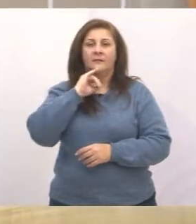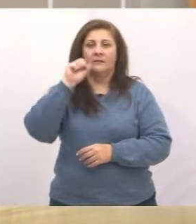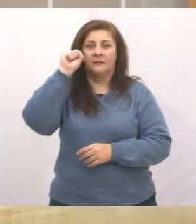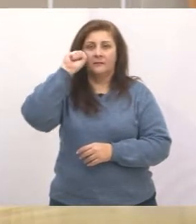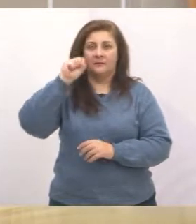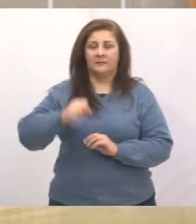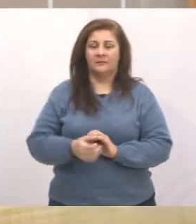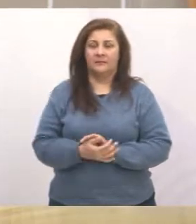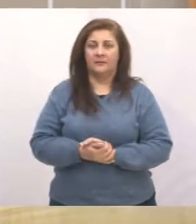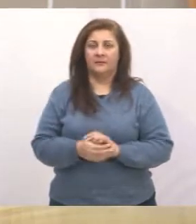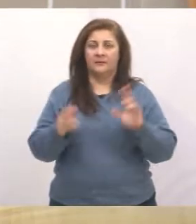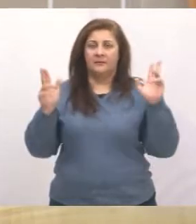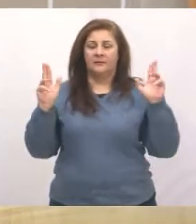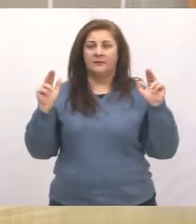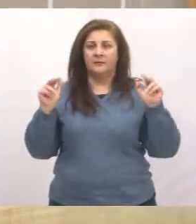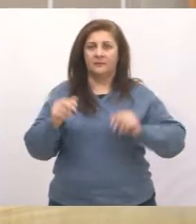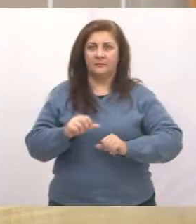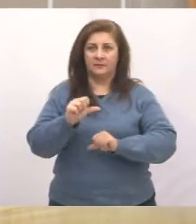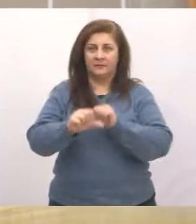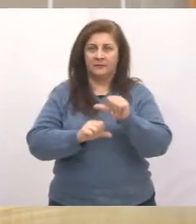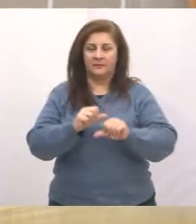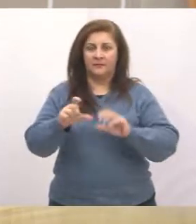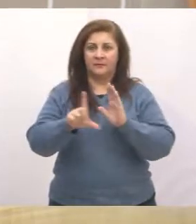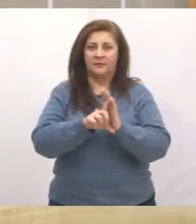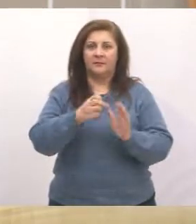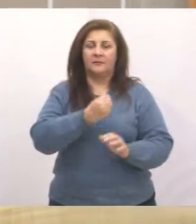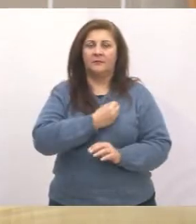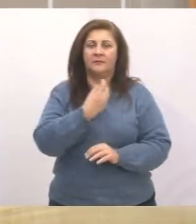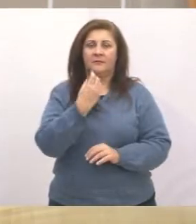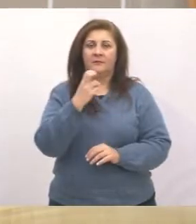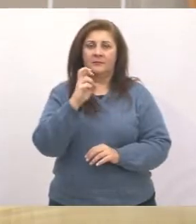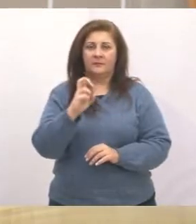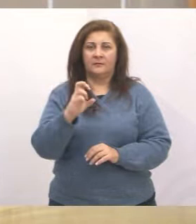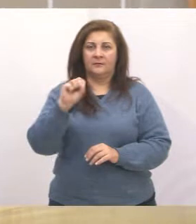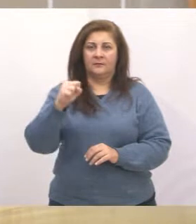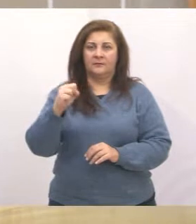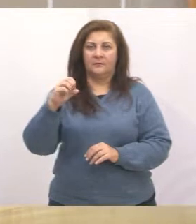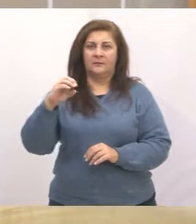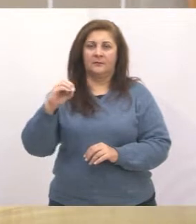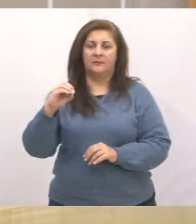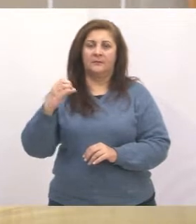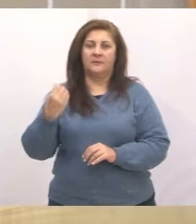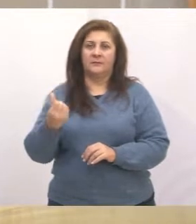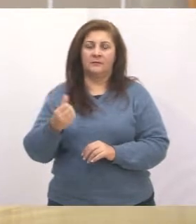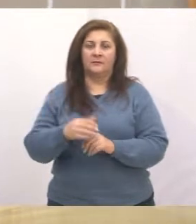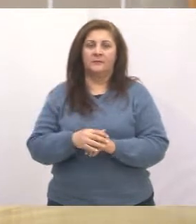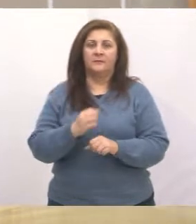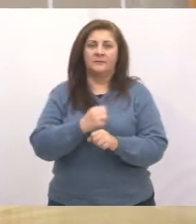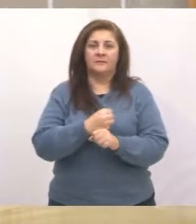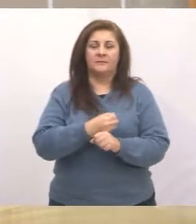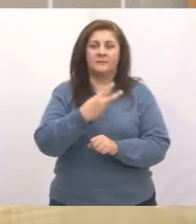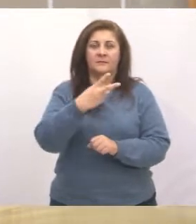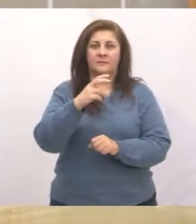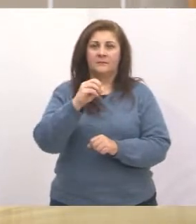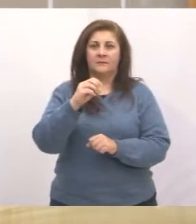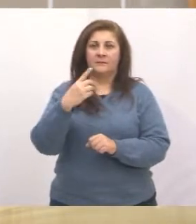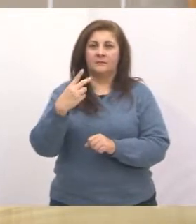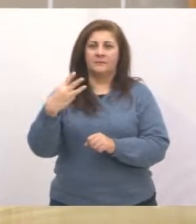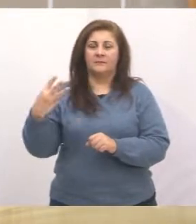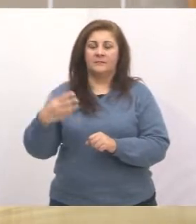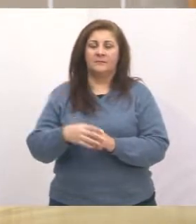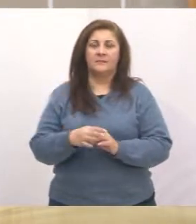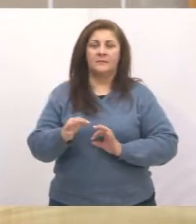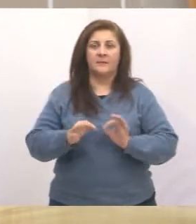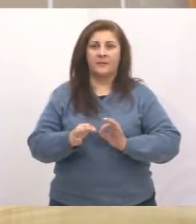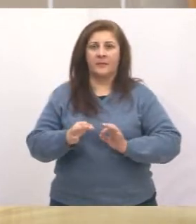Santana. Assunto: Altera a Lei 5.806, de 3 de dezembro de 2013, que institui o